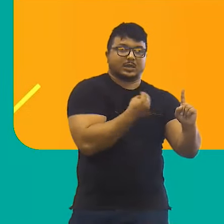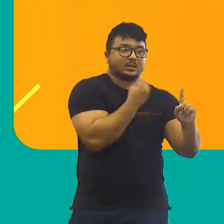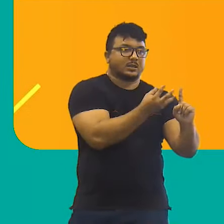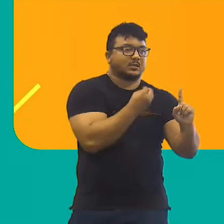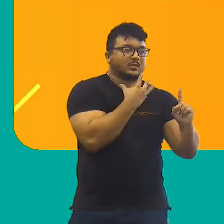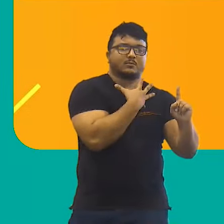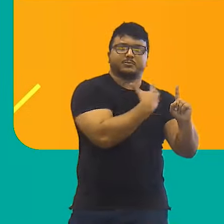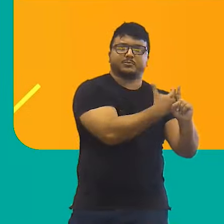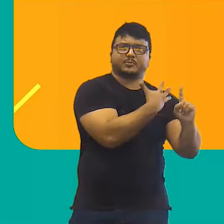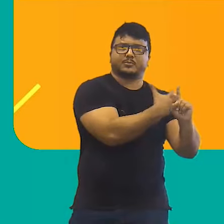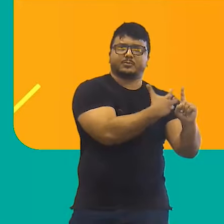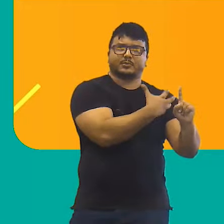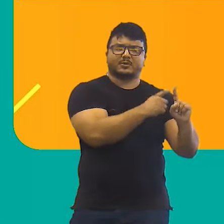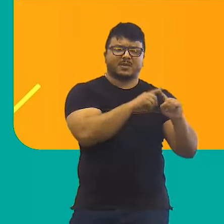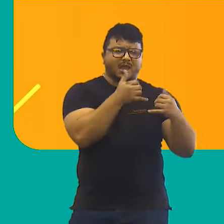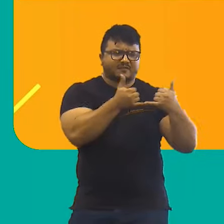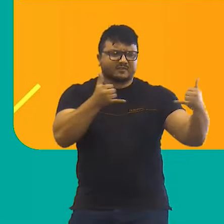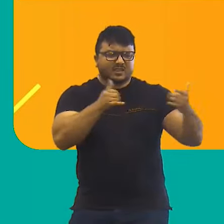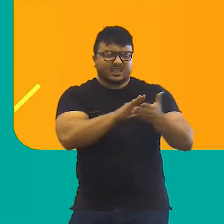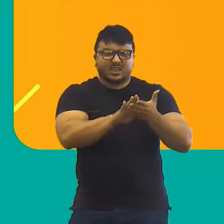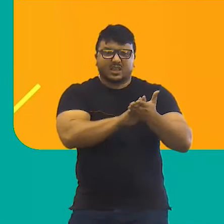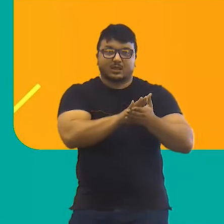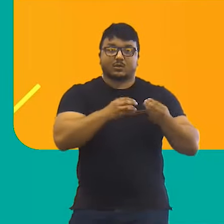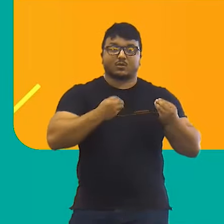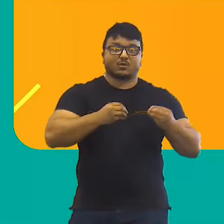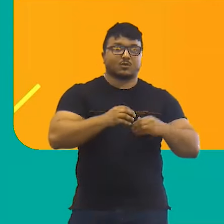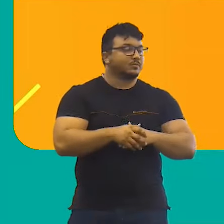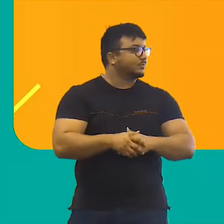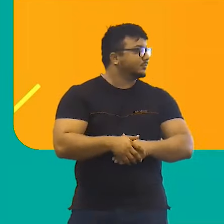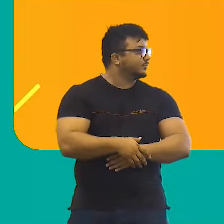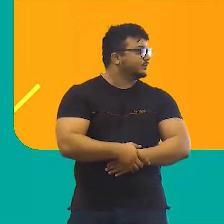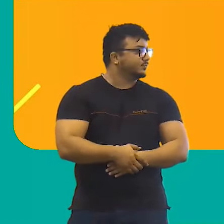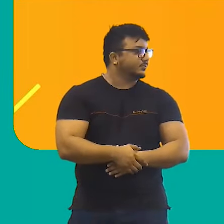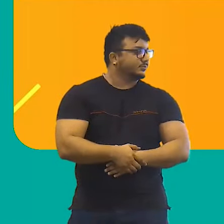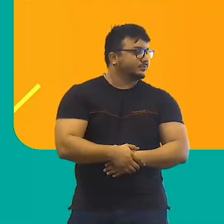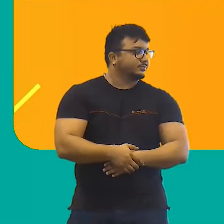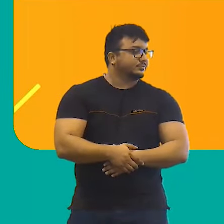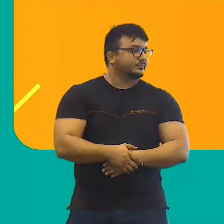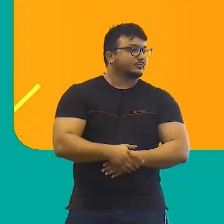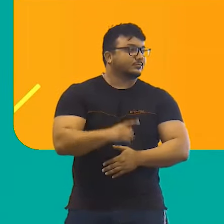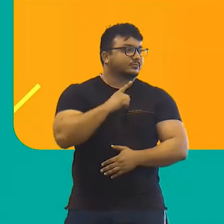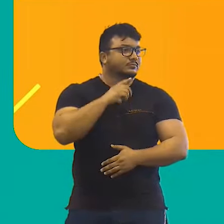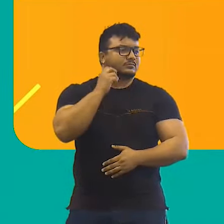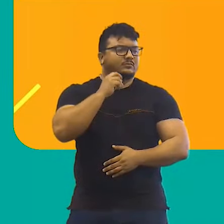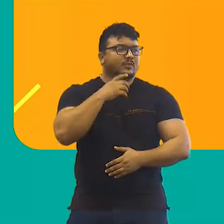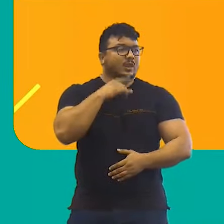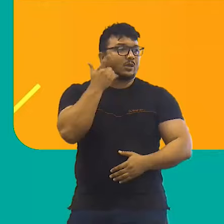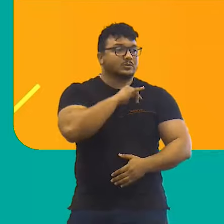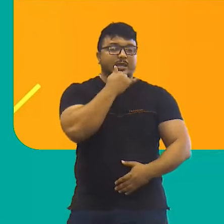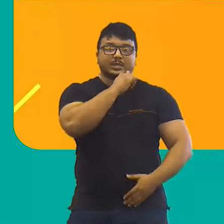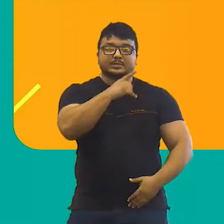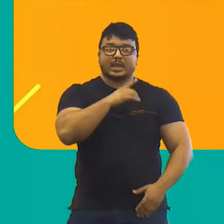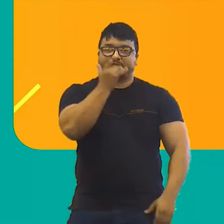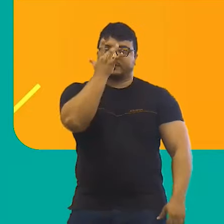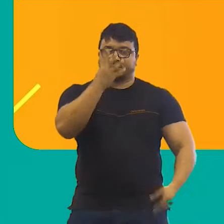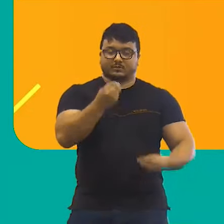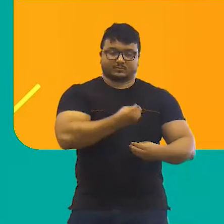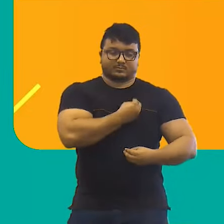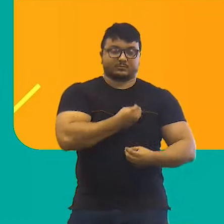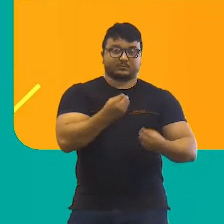Como? Eu não usei fio nenhum. Aí a gente volta lá para o início. A eletricidade facilita a vida de muitas pessoas. A